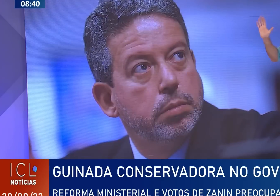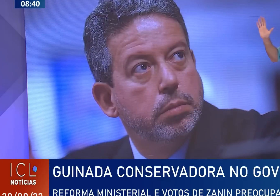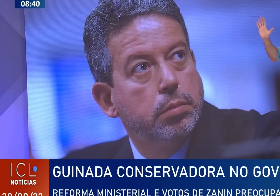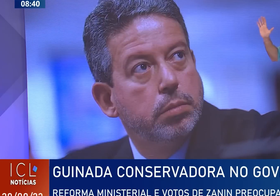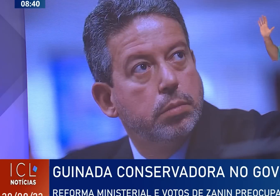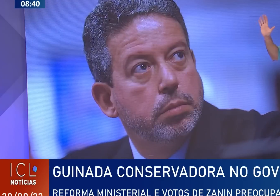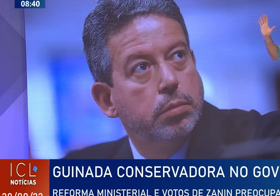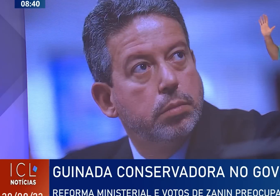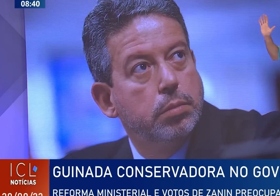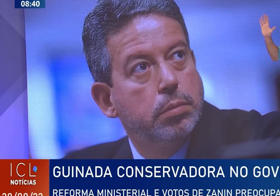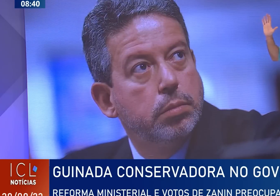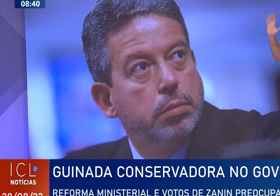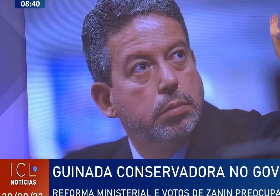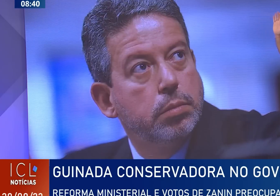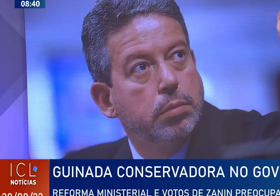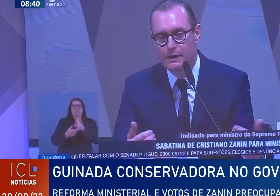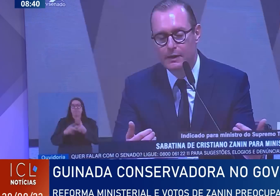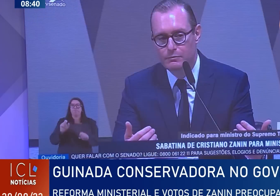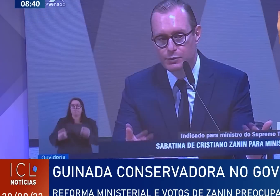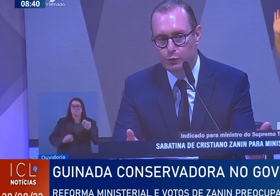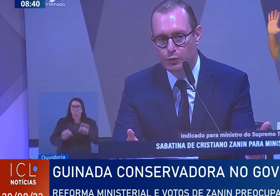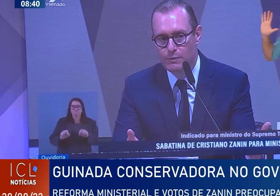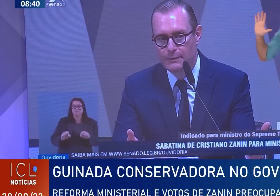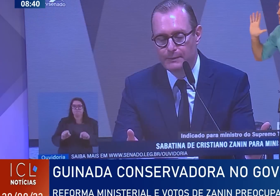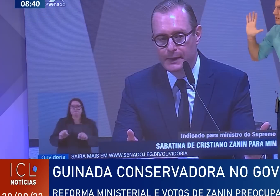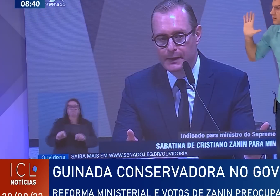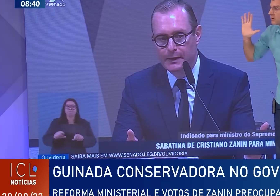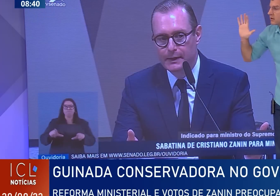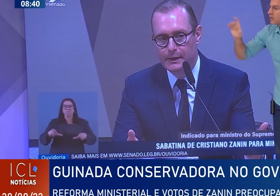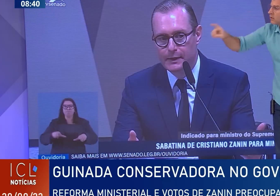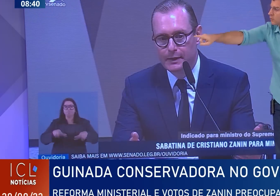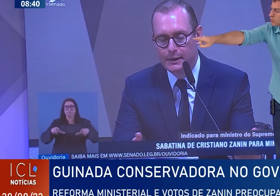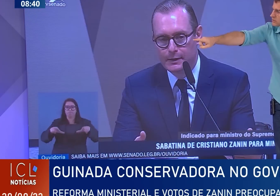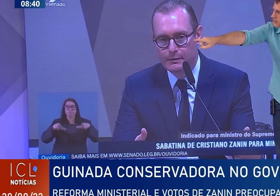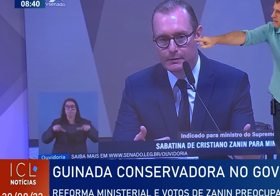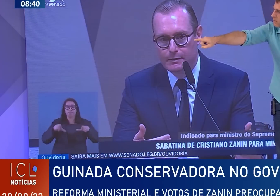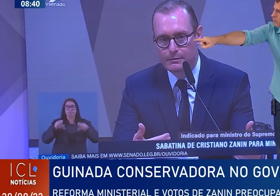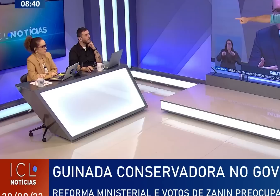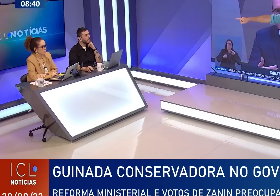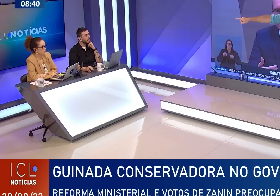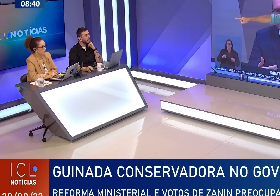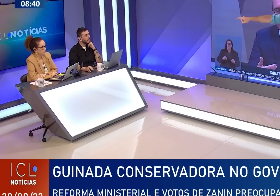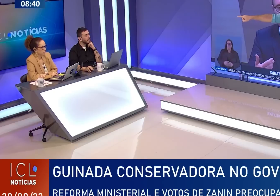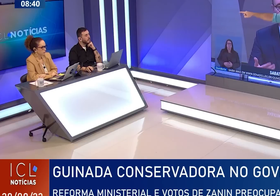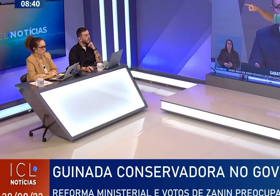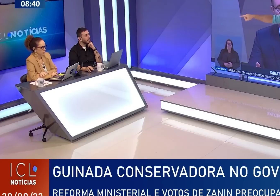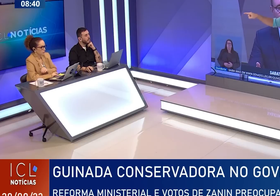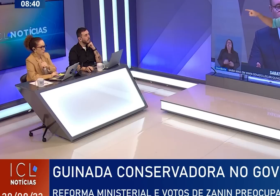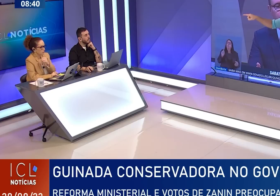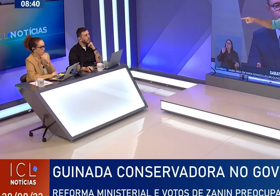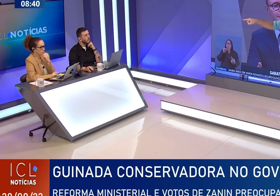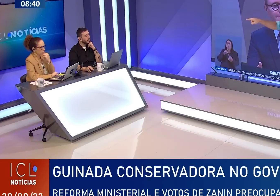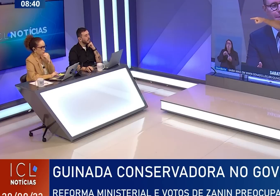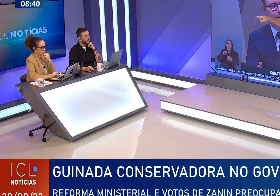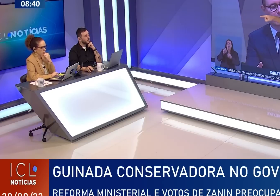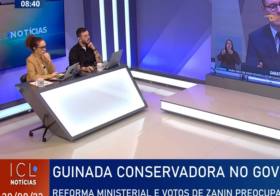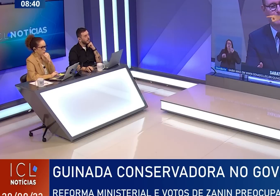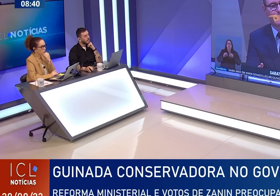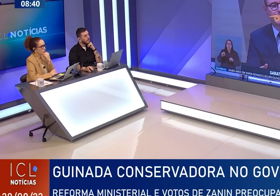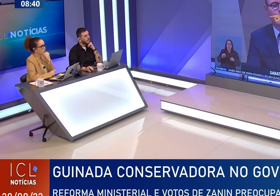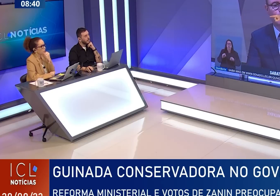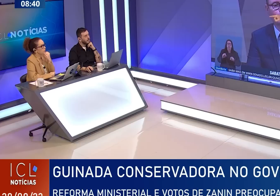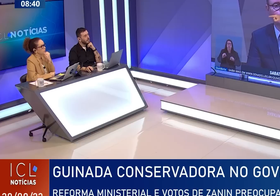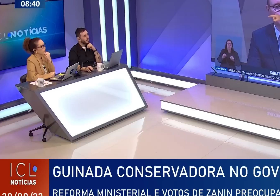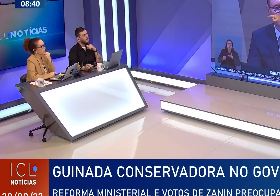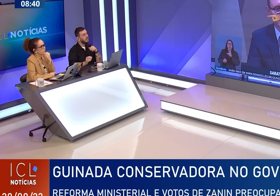o seguinte. Olha só, ninguém sabe o que pensa o Zanin. Você, meu irmão, foi tão atacado que você saiu do Twitter, De Luca. Um